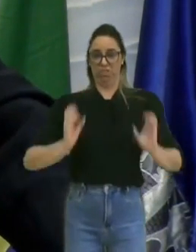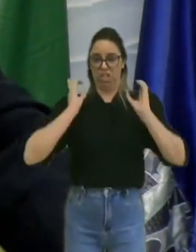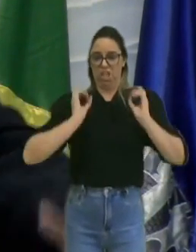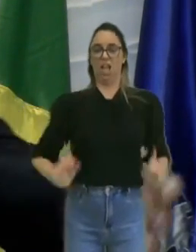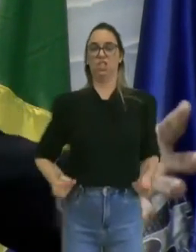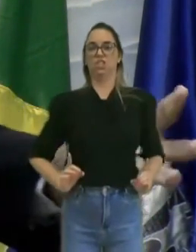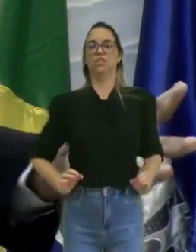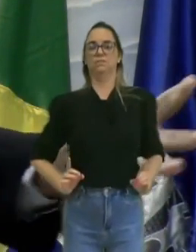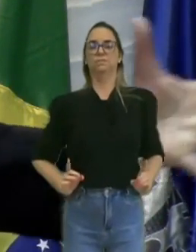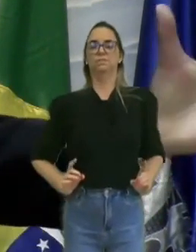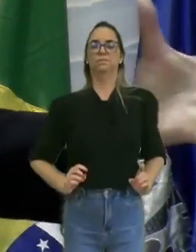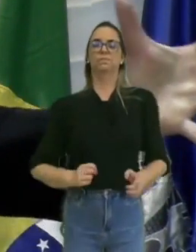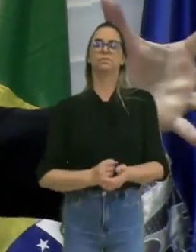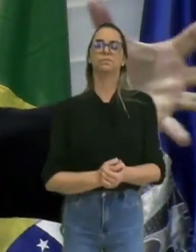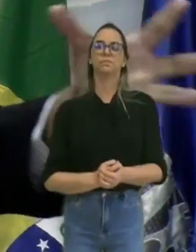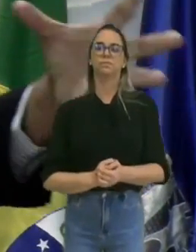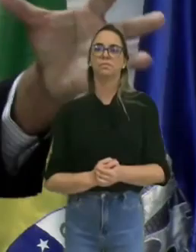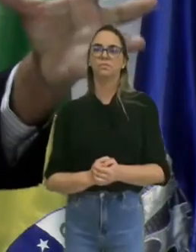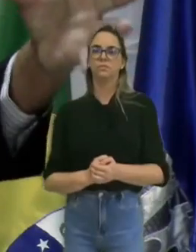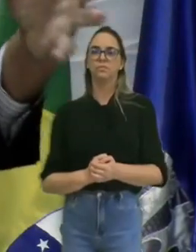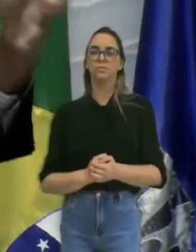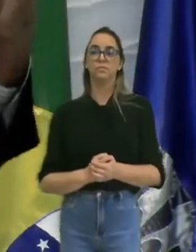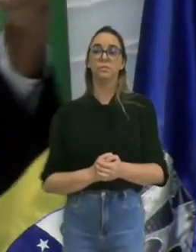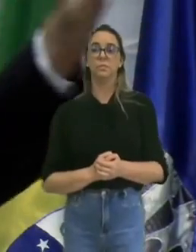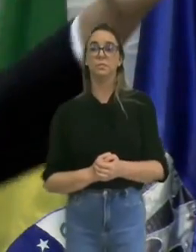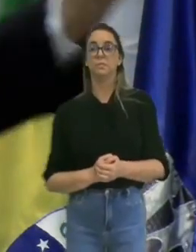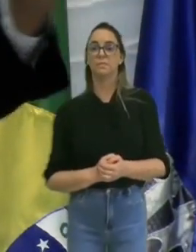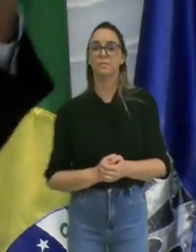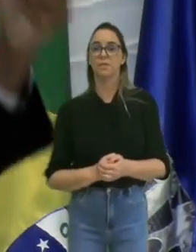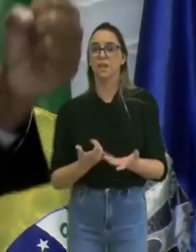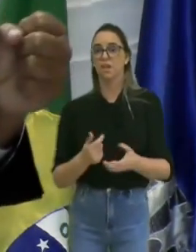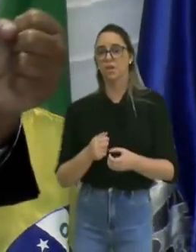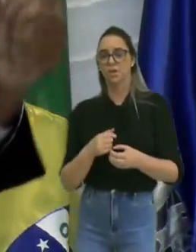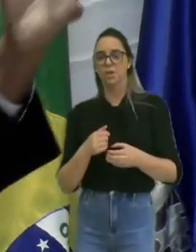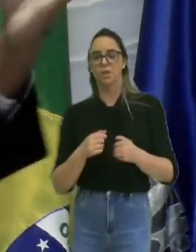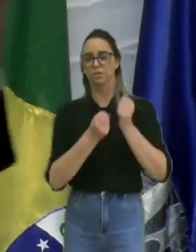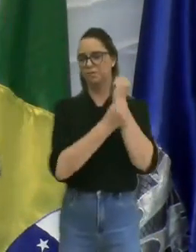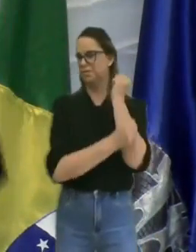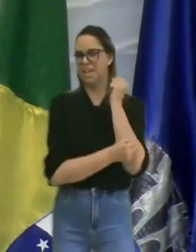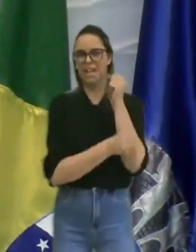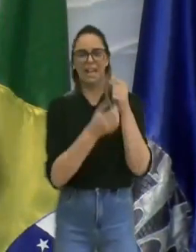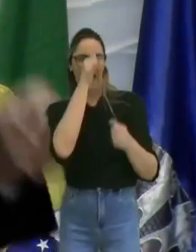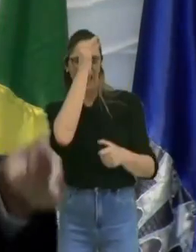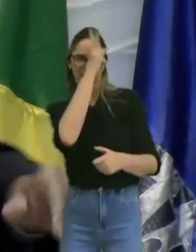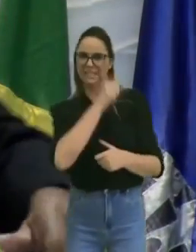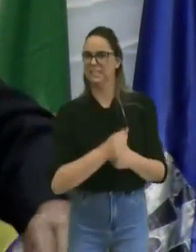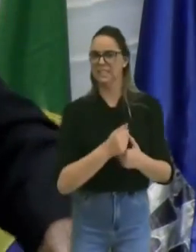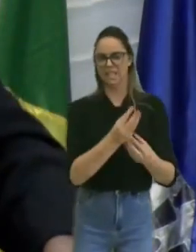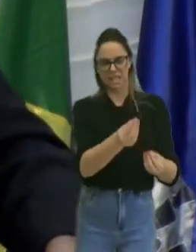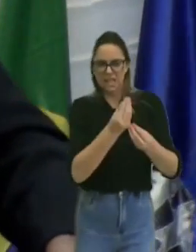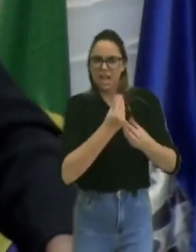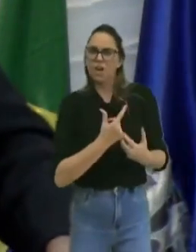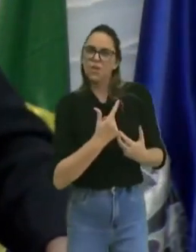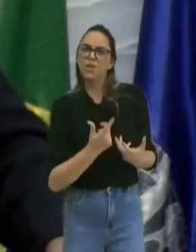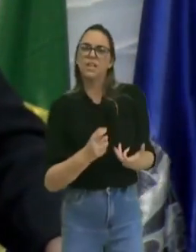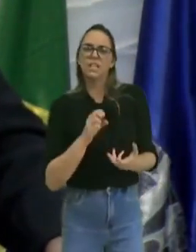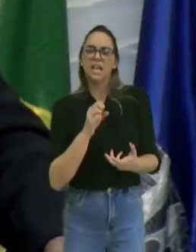Venha, pega seus cocô de galinha aí que você tem aí. Seu dinheiro todinho, venha dar eu, para ver se eu voto em